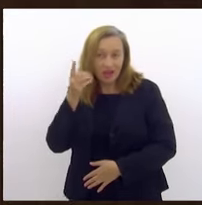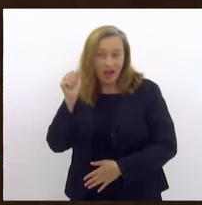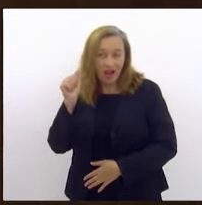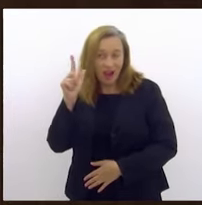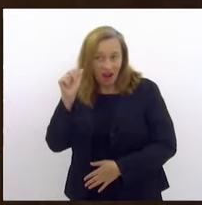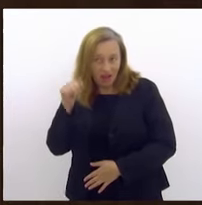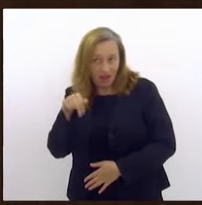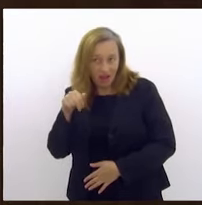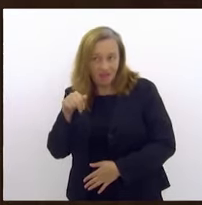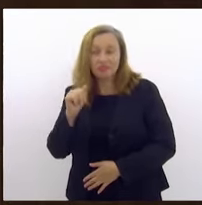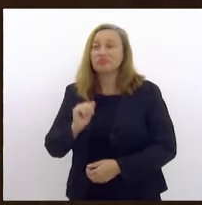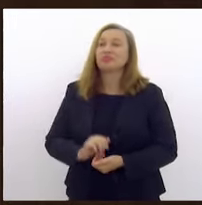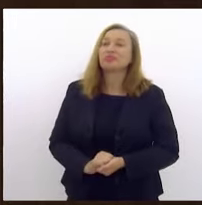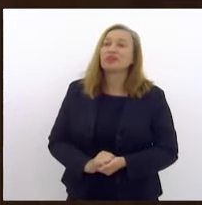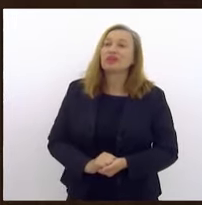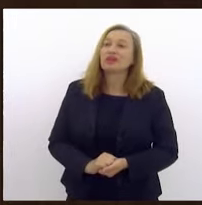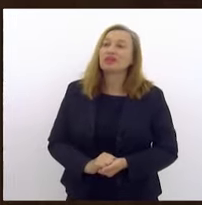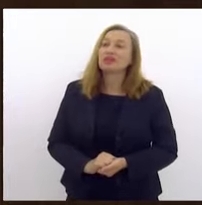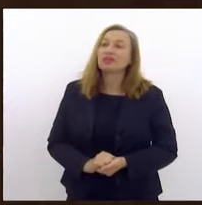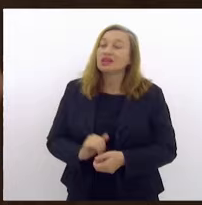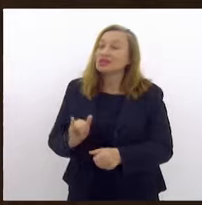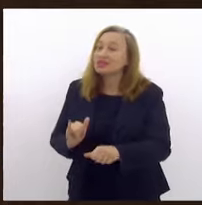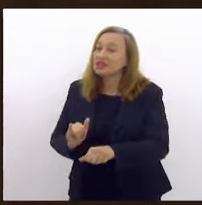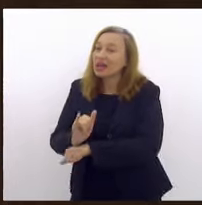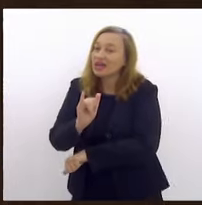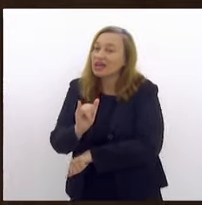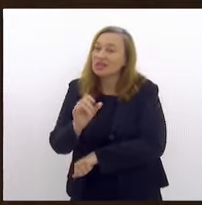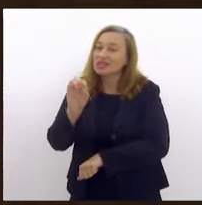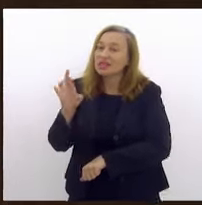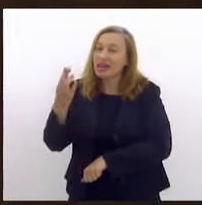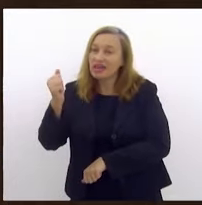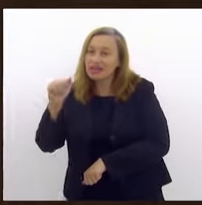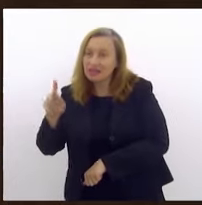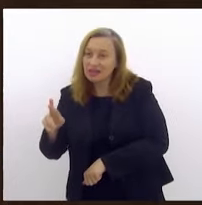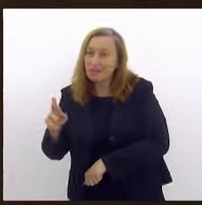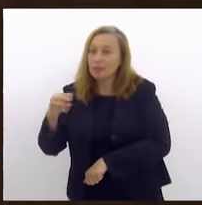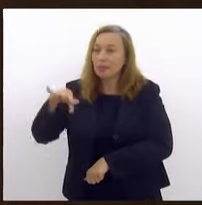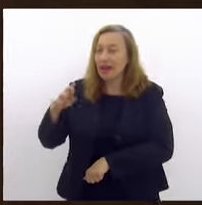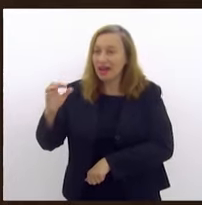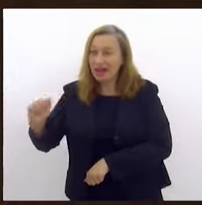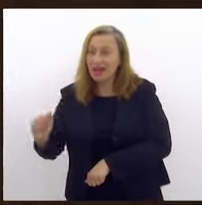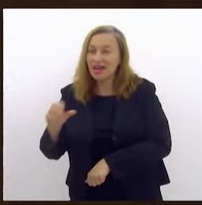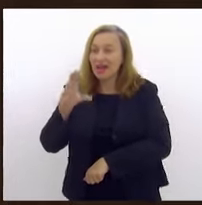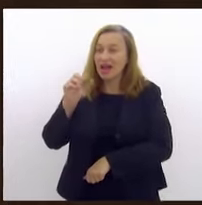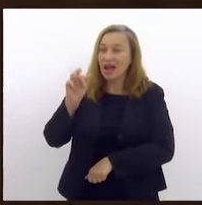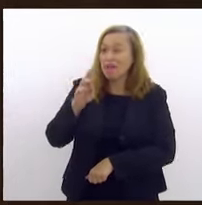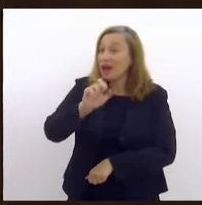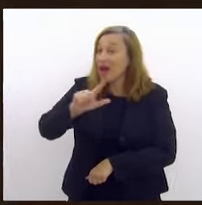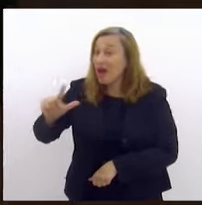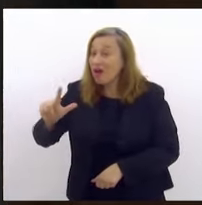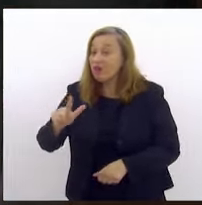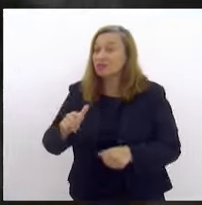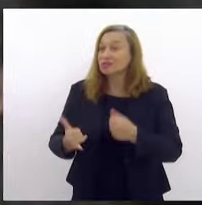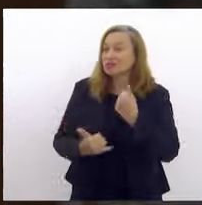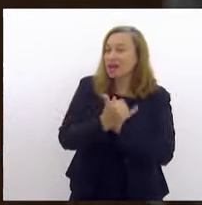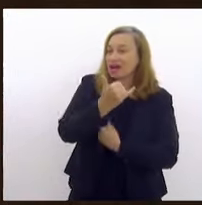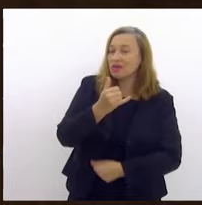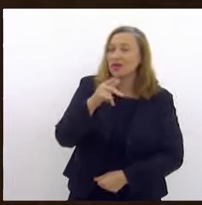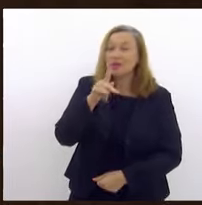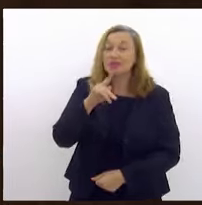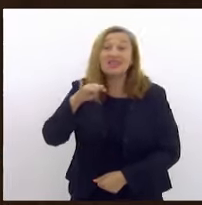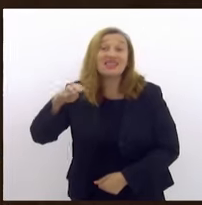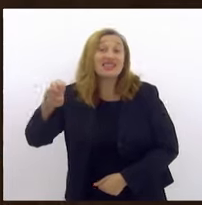Lopes, traiu César Maia, traiu Cabral, né? Traiu